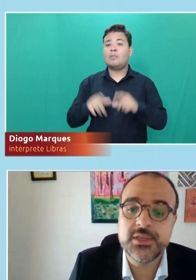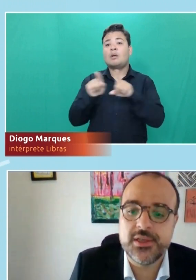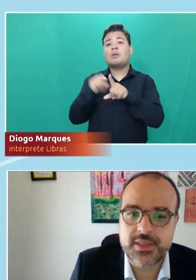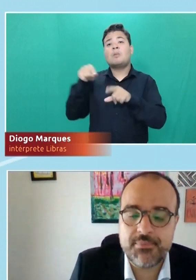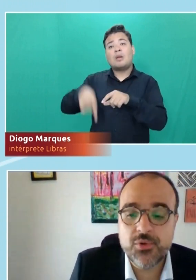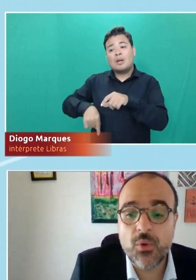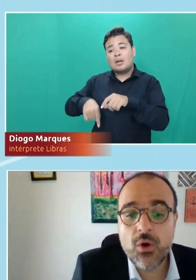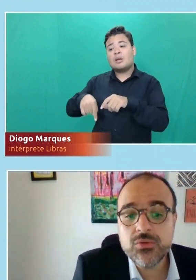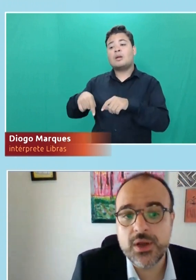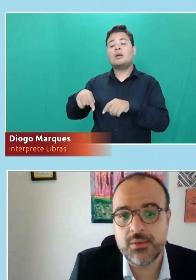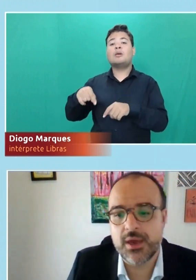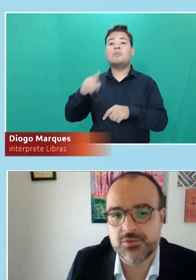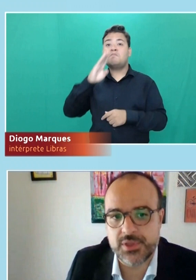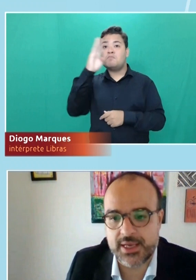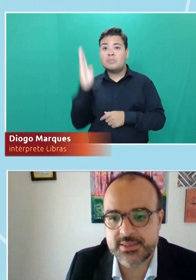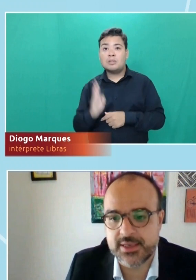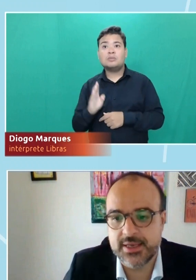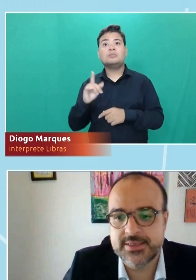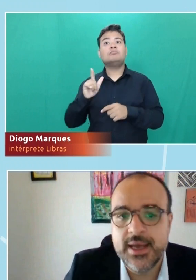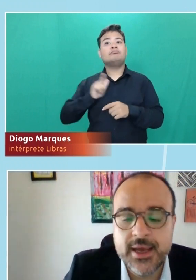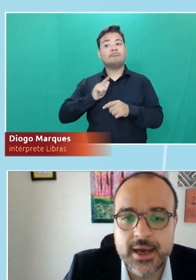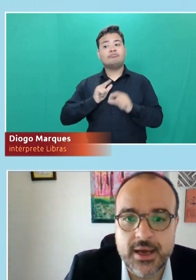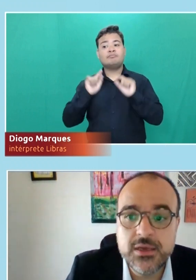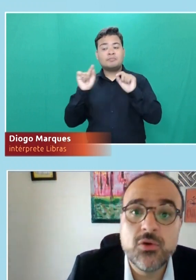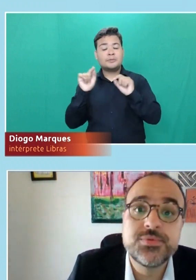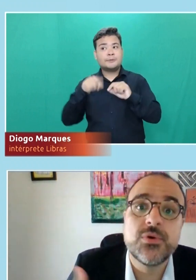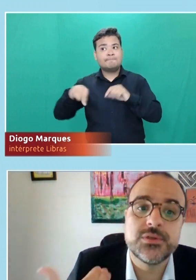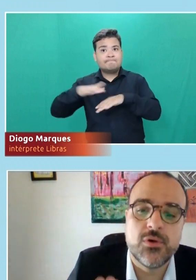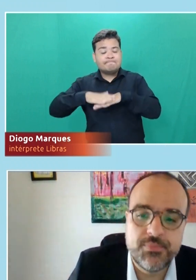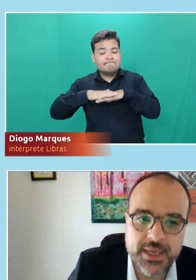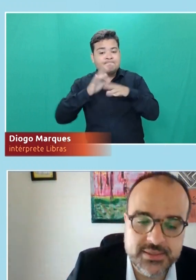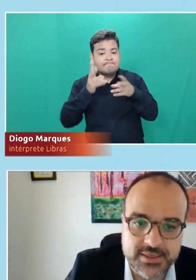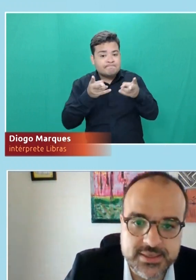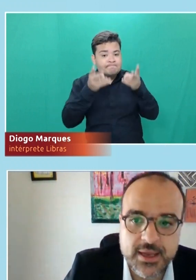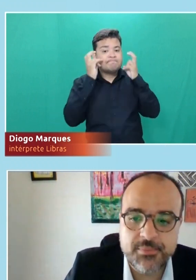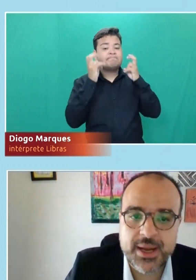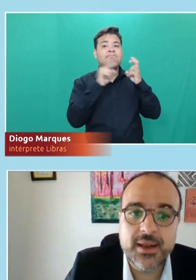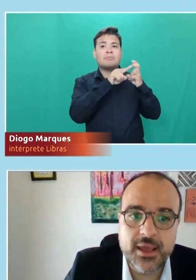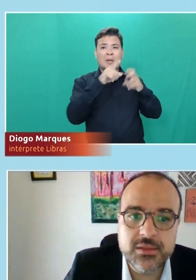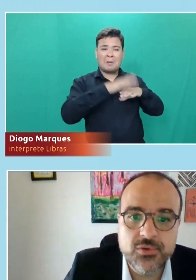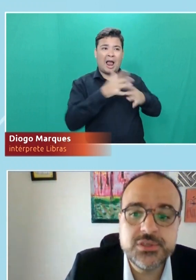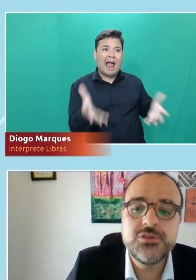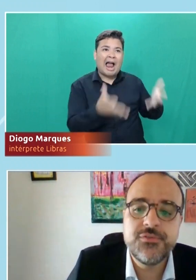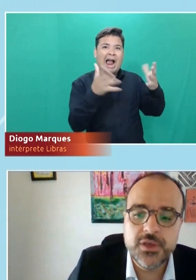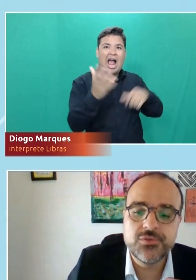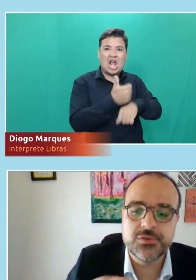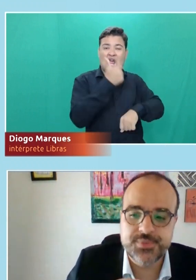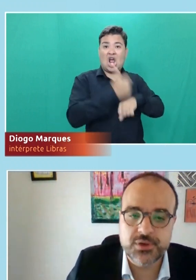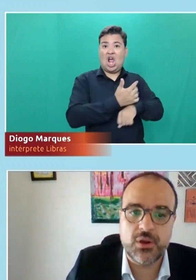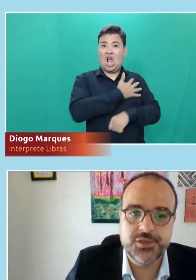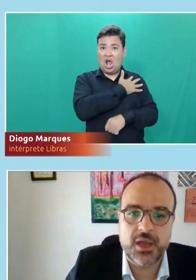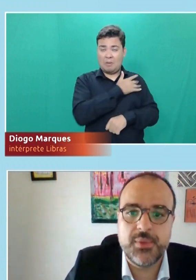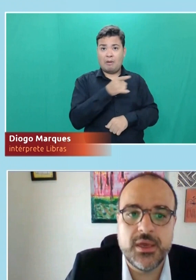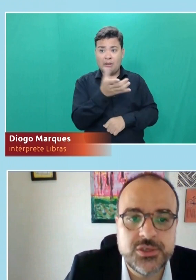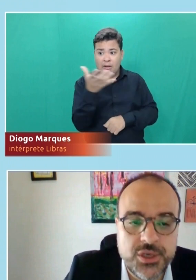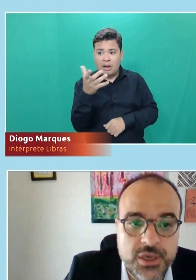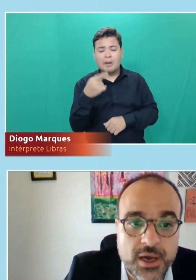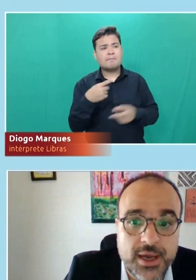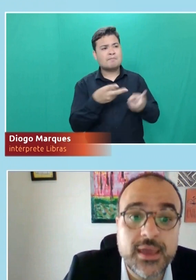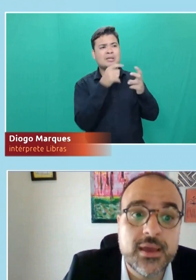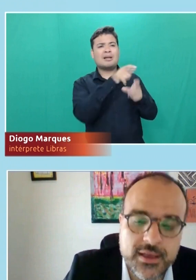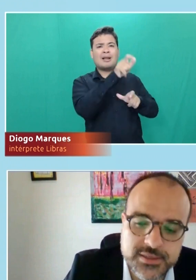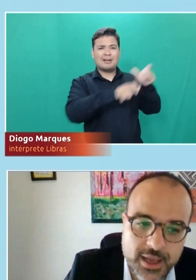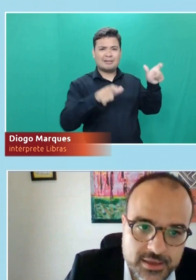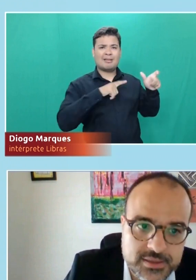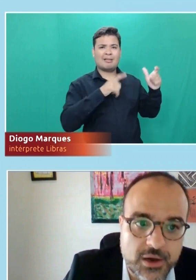Estado começou a se atentar para um outro elemento dessas irrupções golpistas, para além dos indivíduos